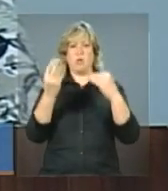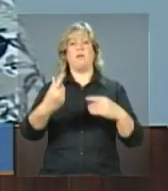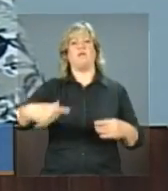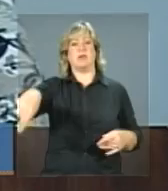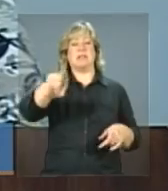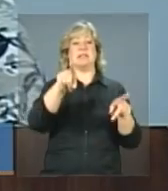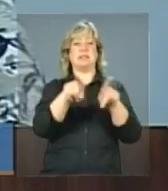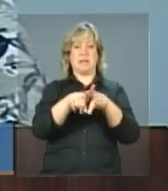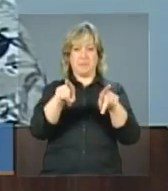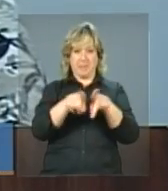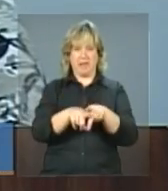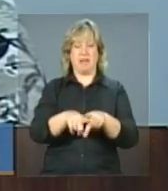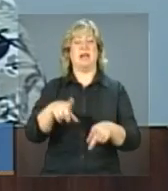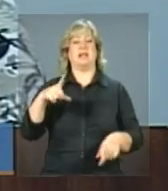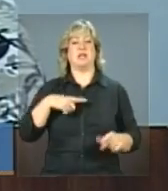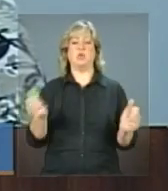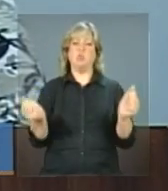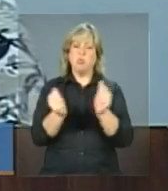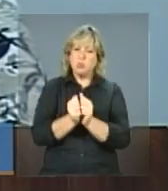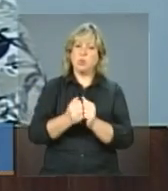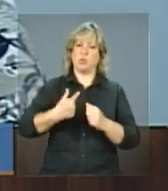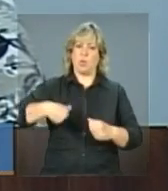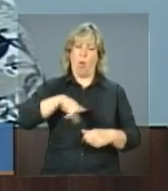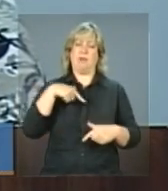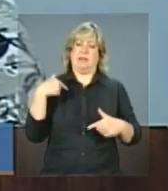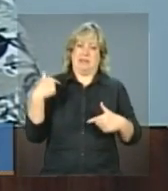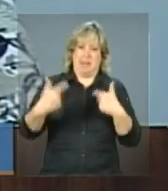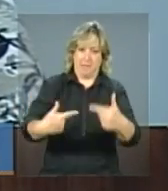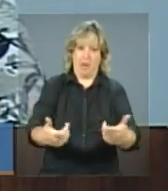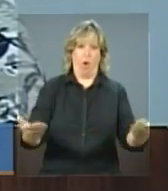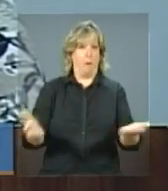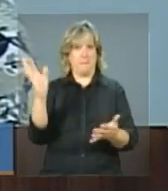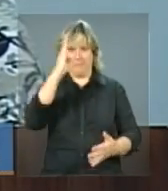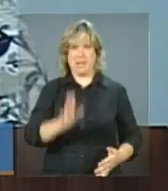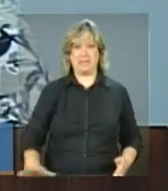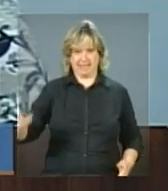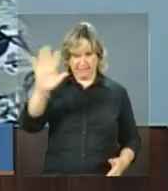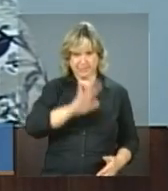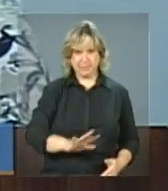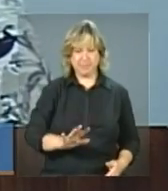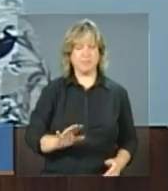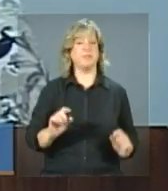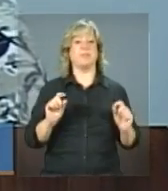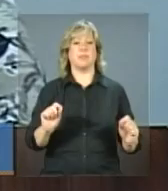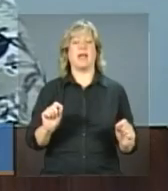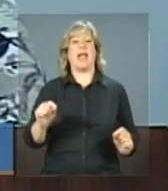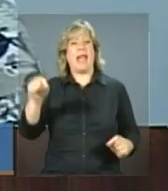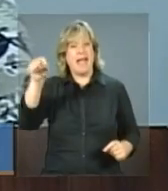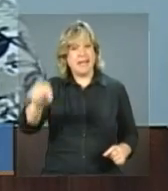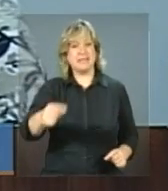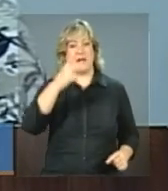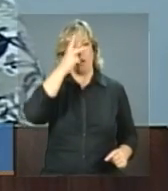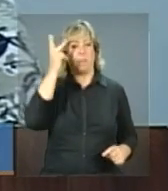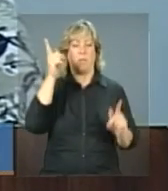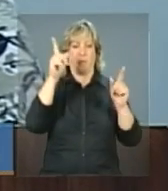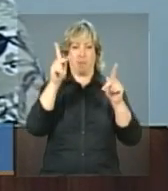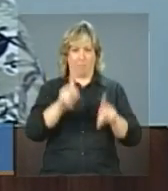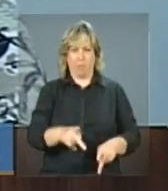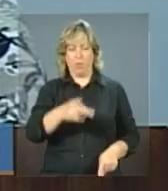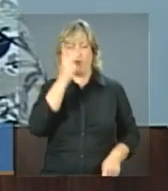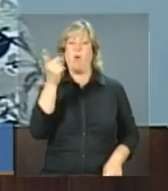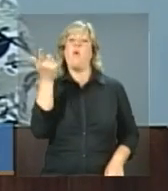sentados, trabalhando com a gente em rede hoje no Brasil, é que, para que essa população tenha acesso a esses